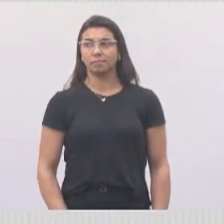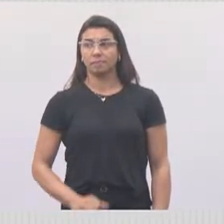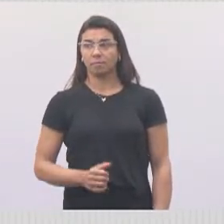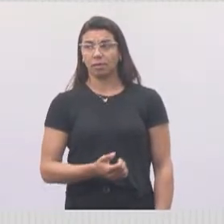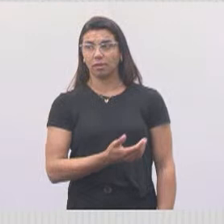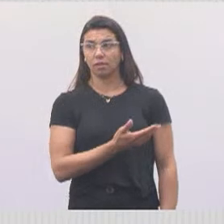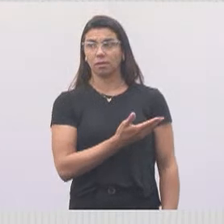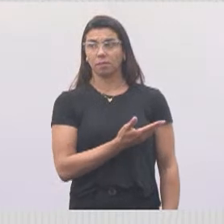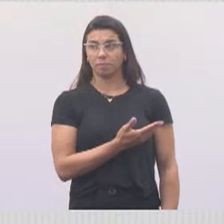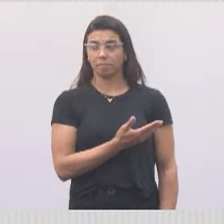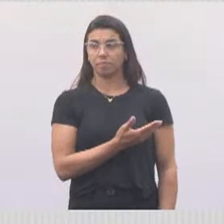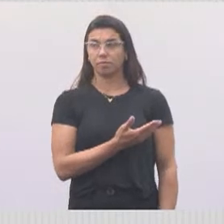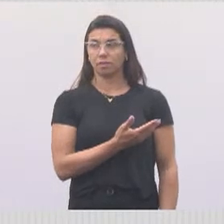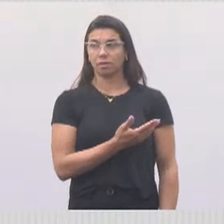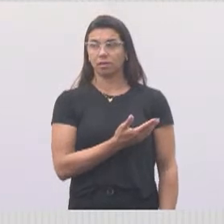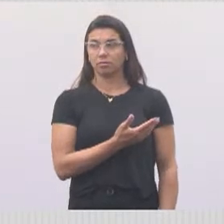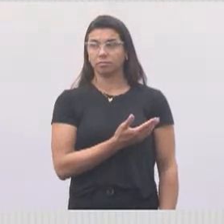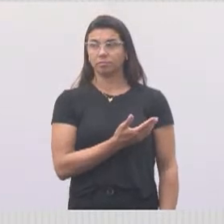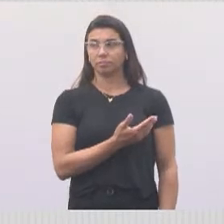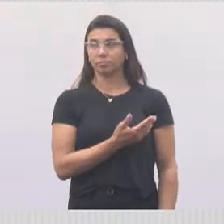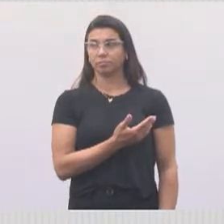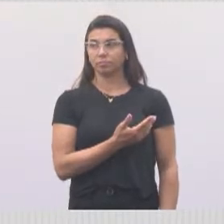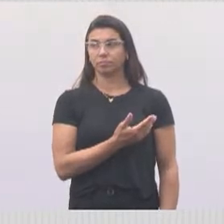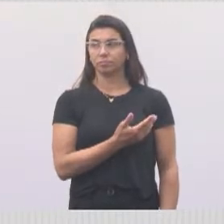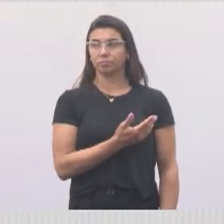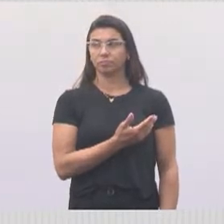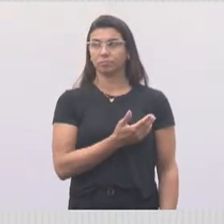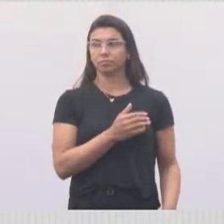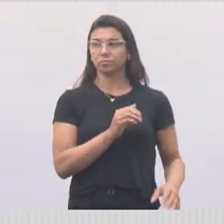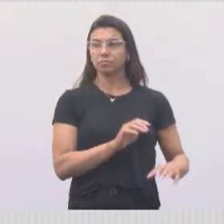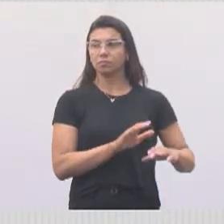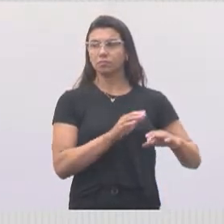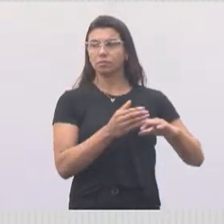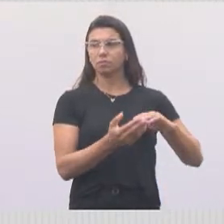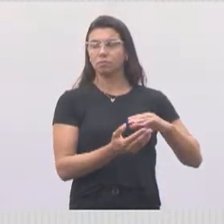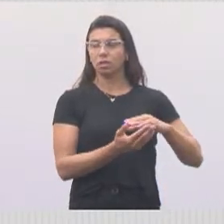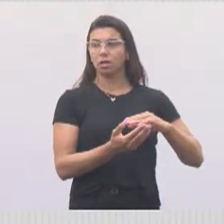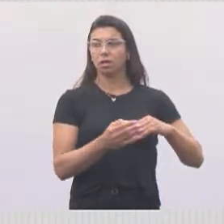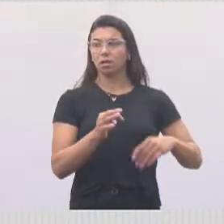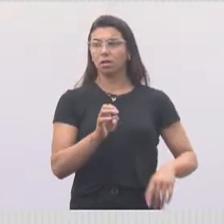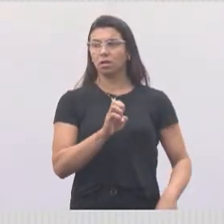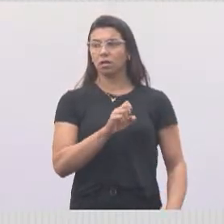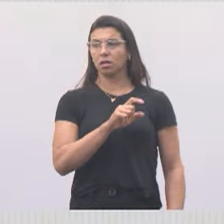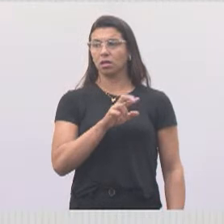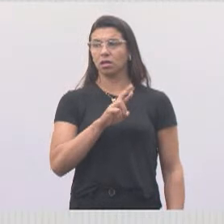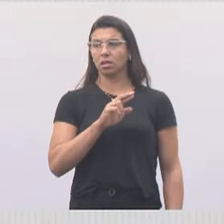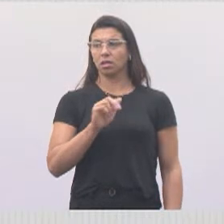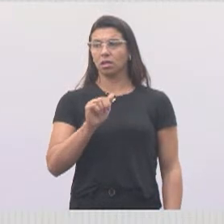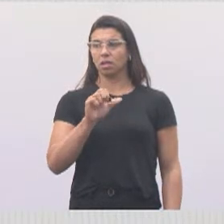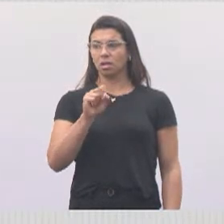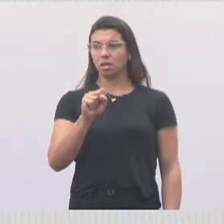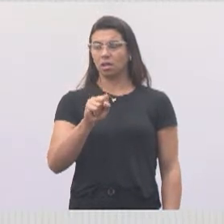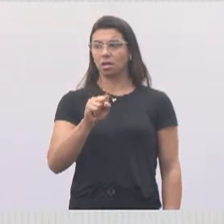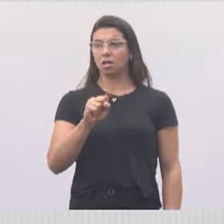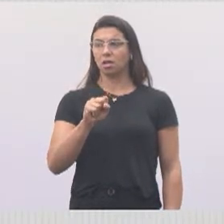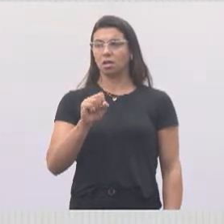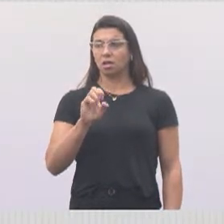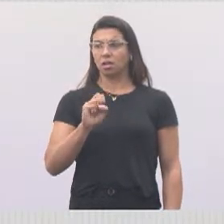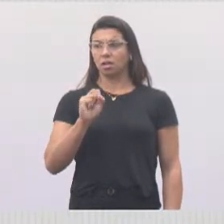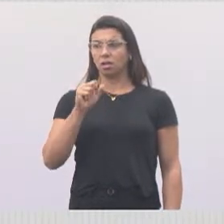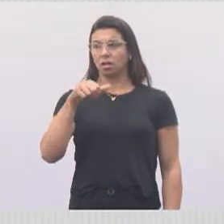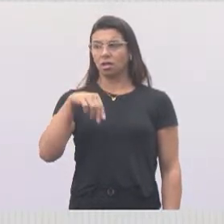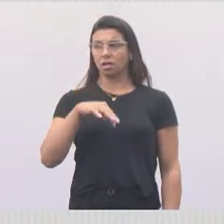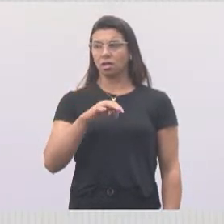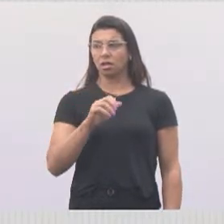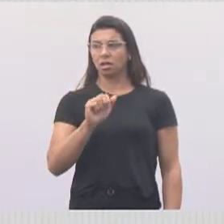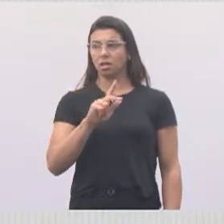Aí é na Avenida Franco Montoro, está ali no Teatro Santa Helena. também está